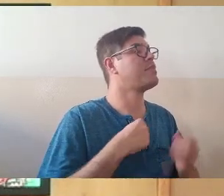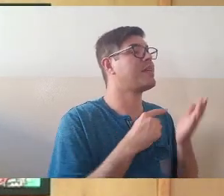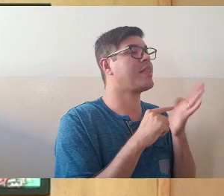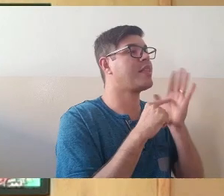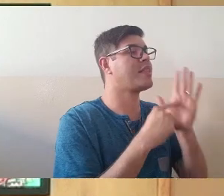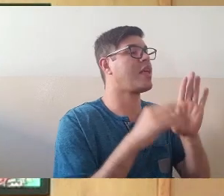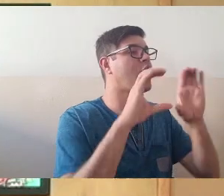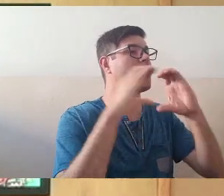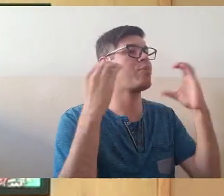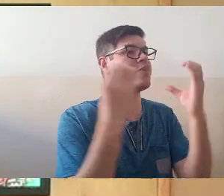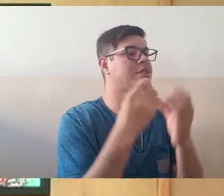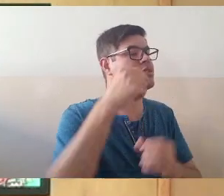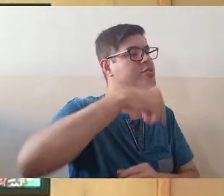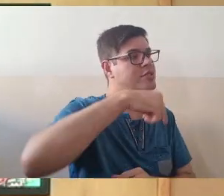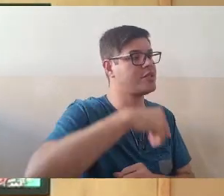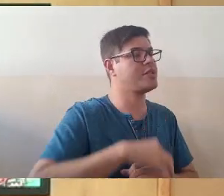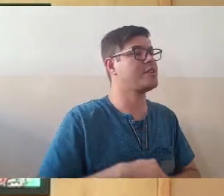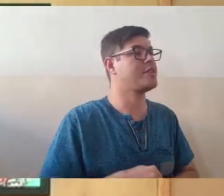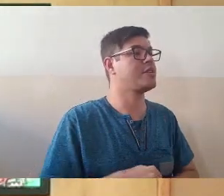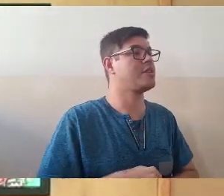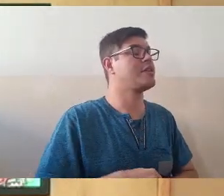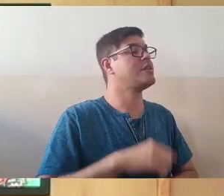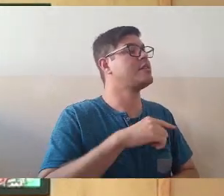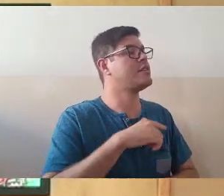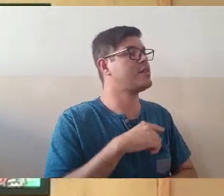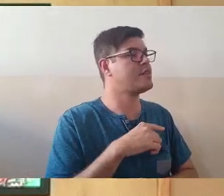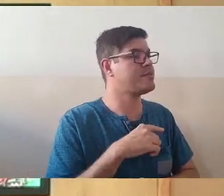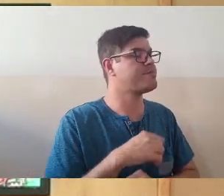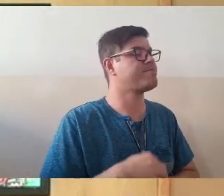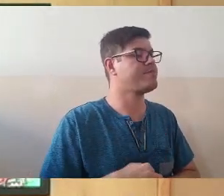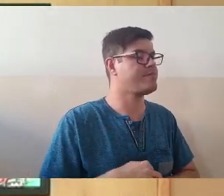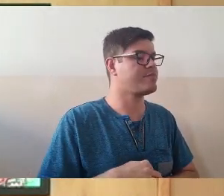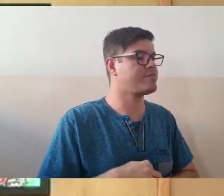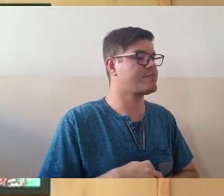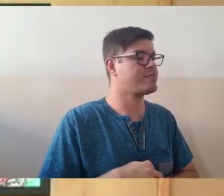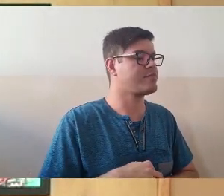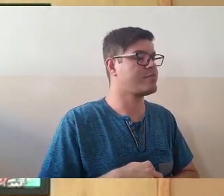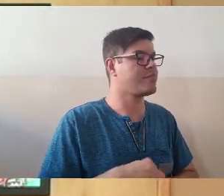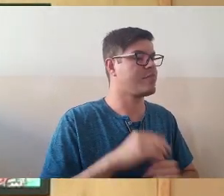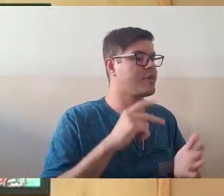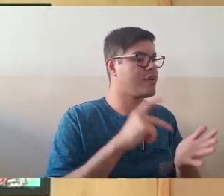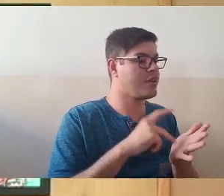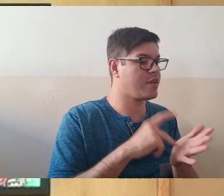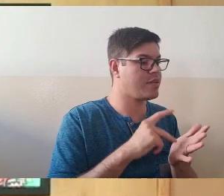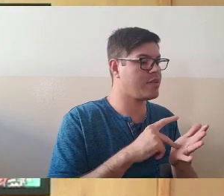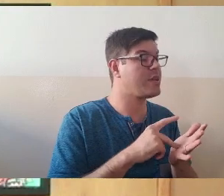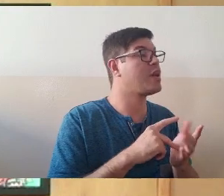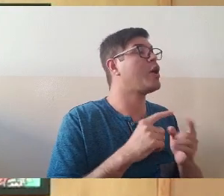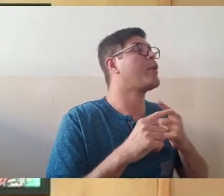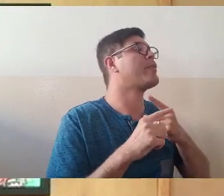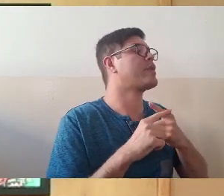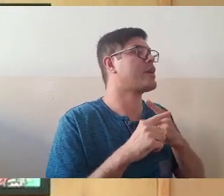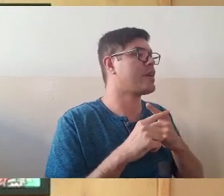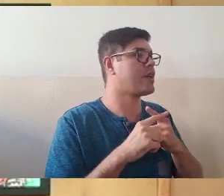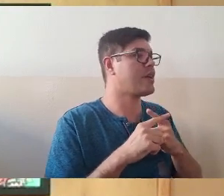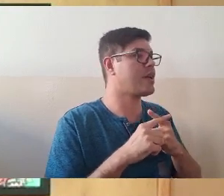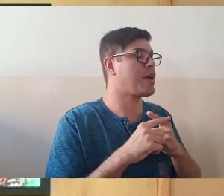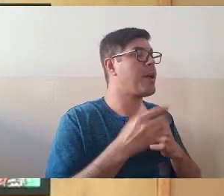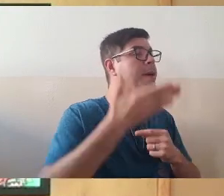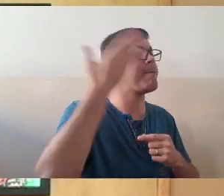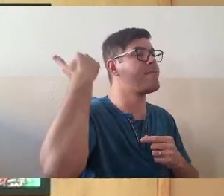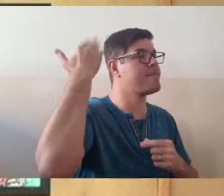comunidade aquilo. Mas eu tenho assim uma profunda alegria na volta da Camerata, porque em